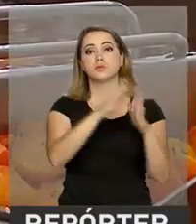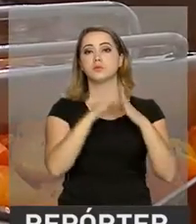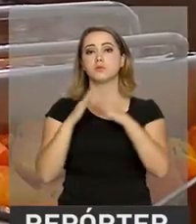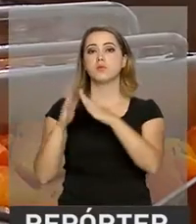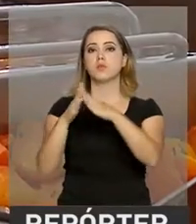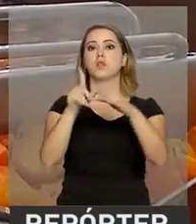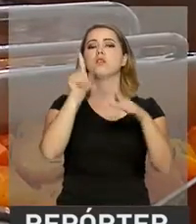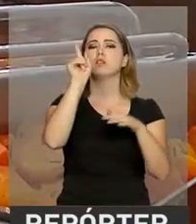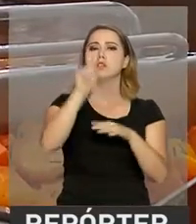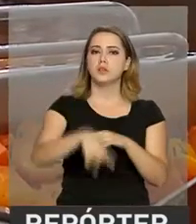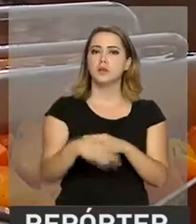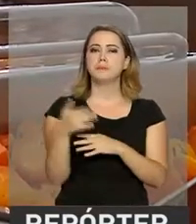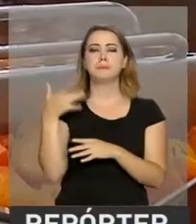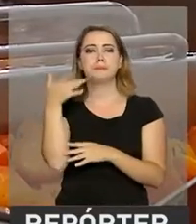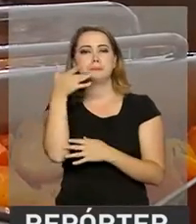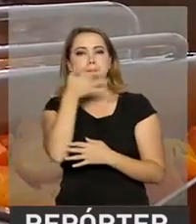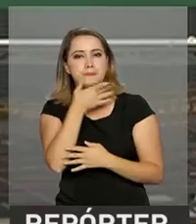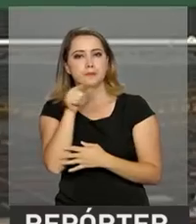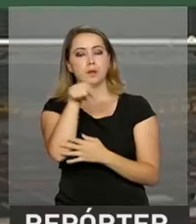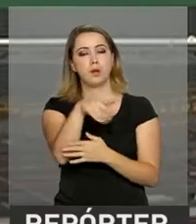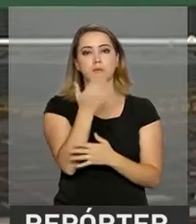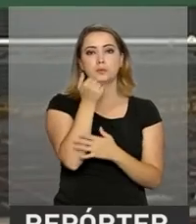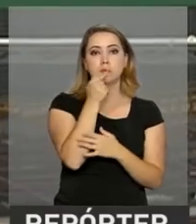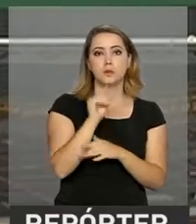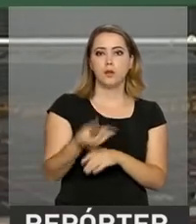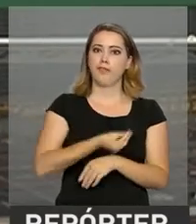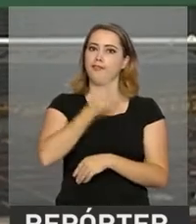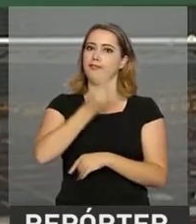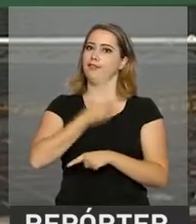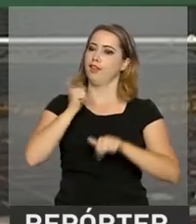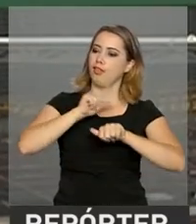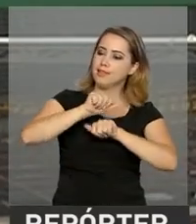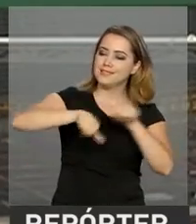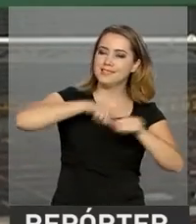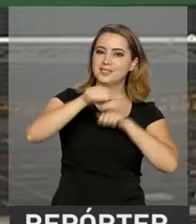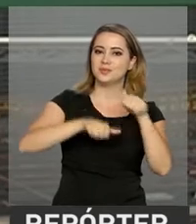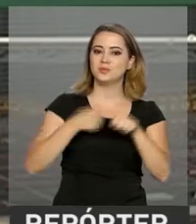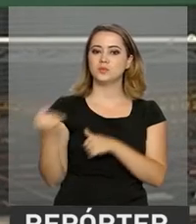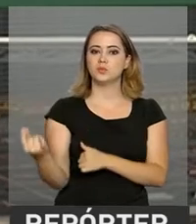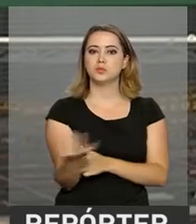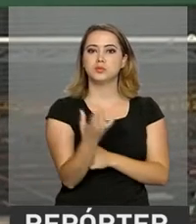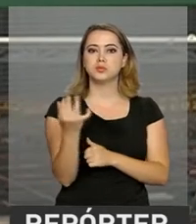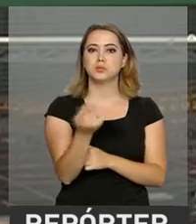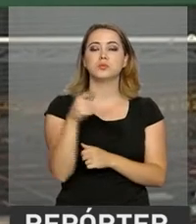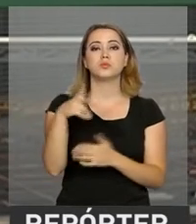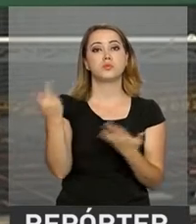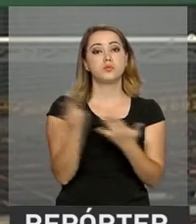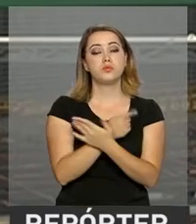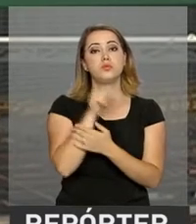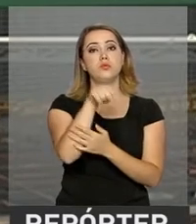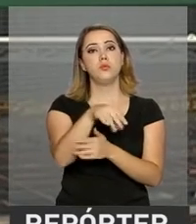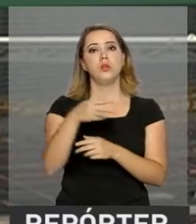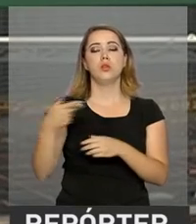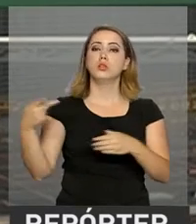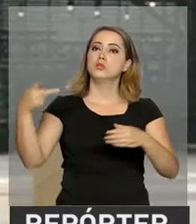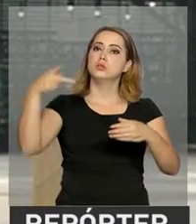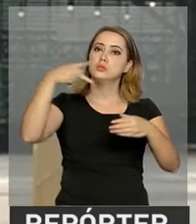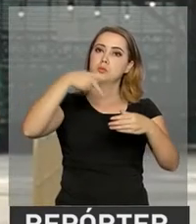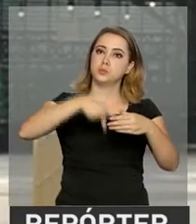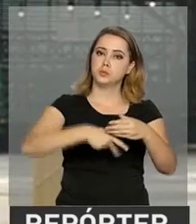caldeirão de sabores regionais que ganha a vida a partir de um dos produtos originados do refino do petróleo